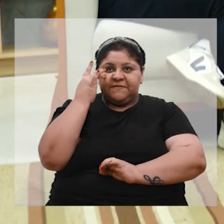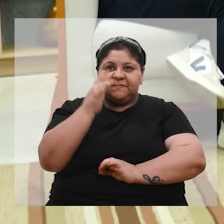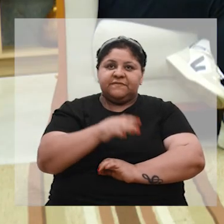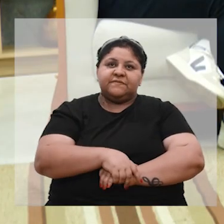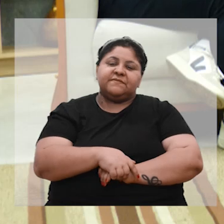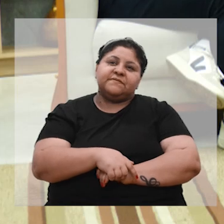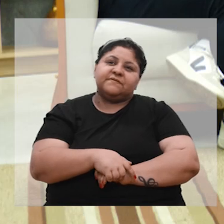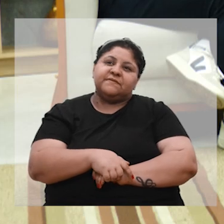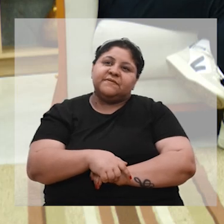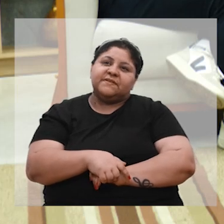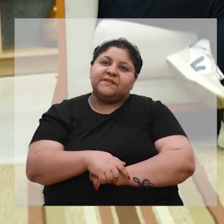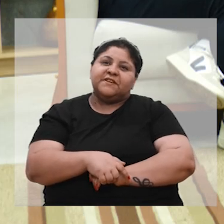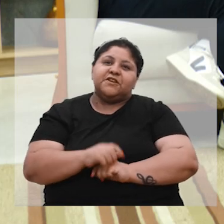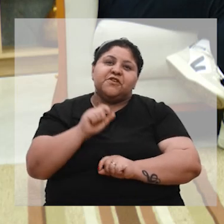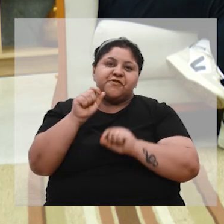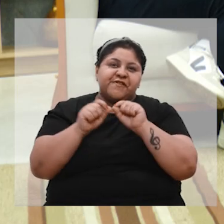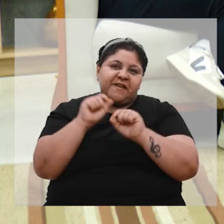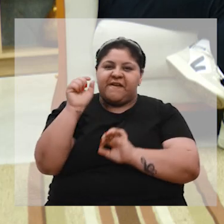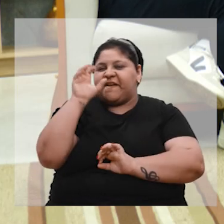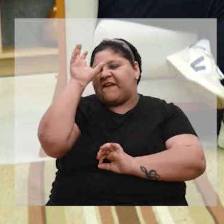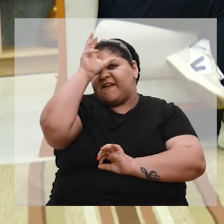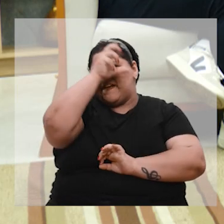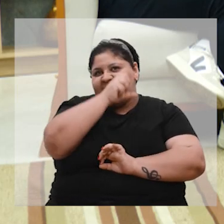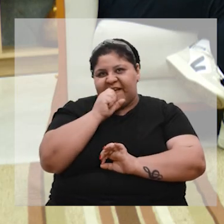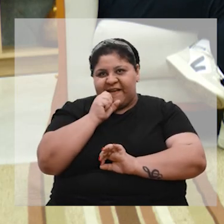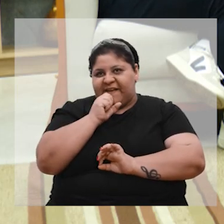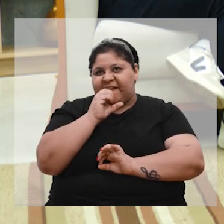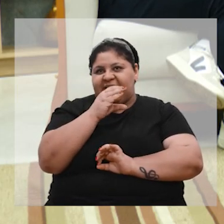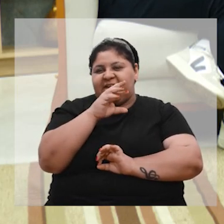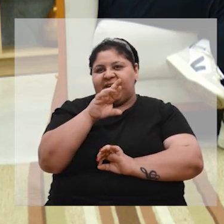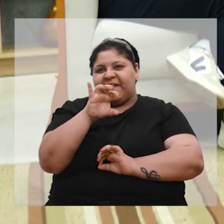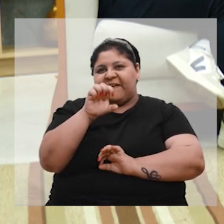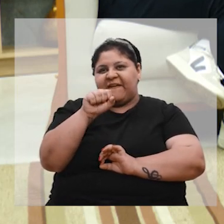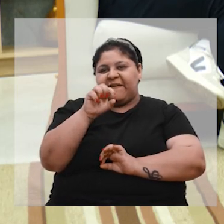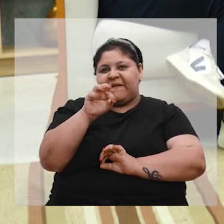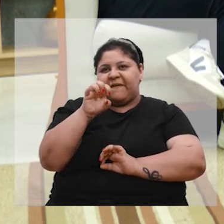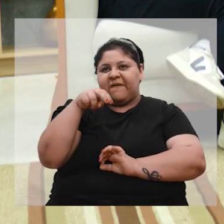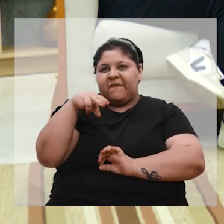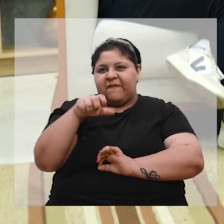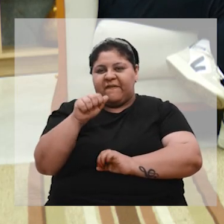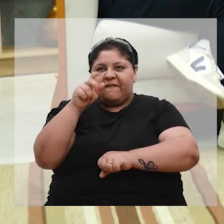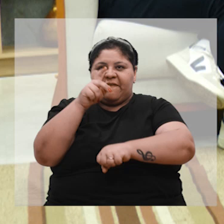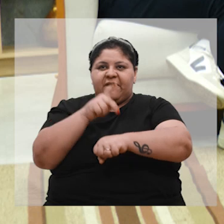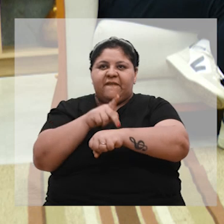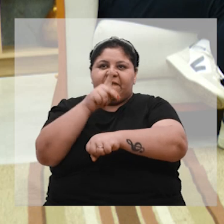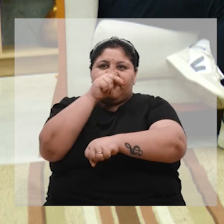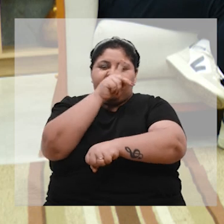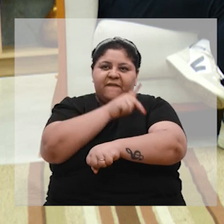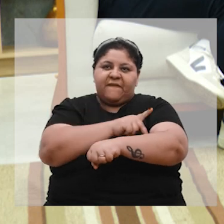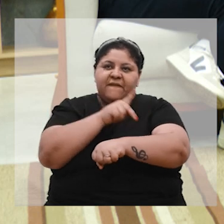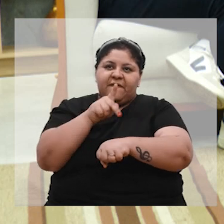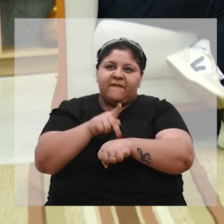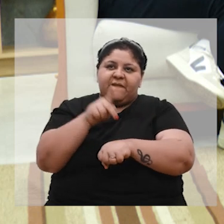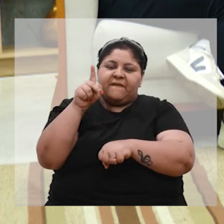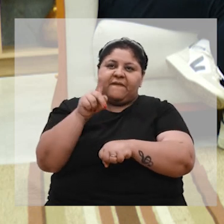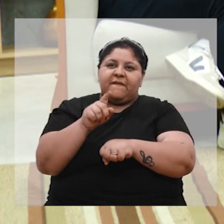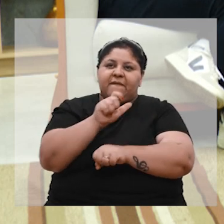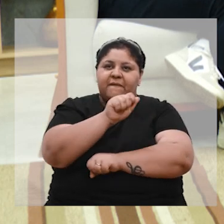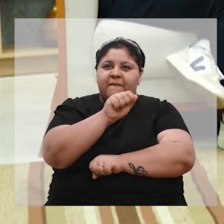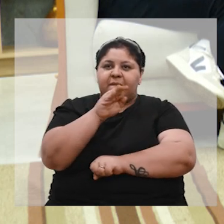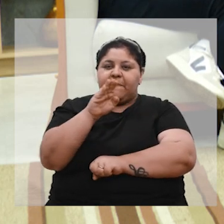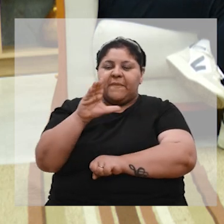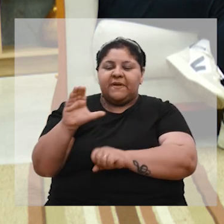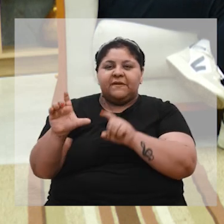A presença, então, e as lições, né, da Cristina Gruezag Cardoso, pedagoga com